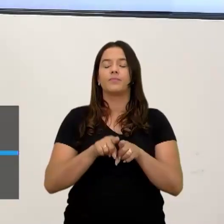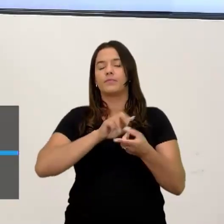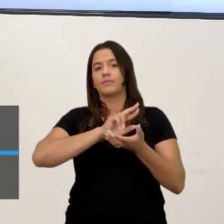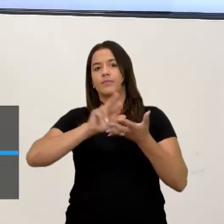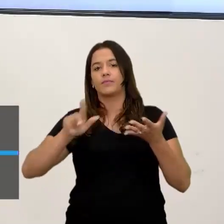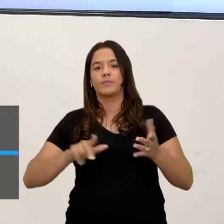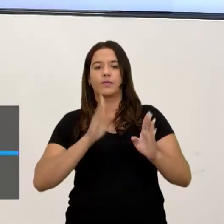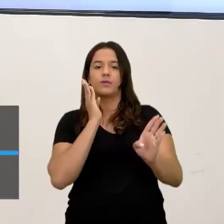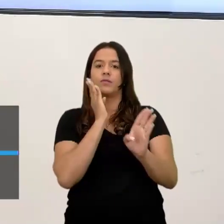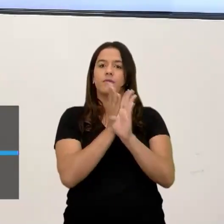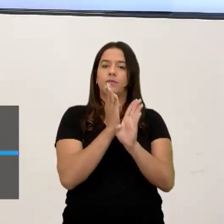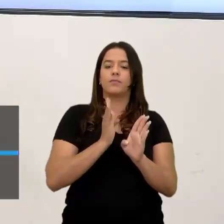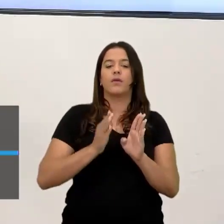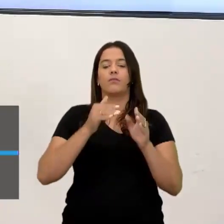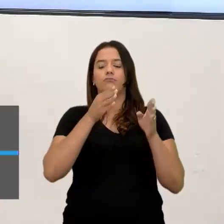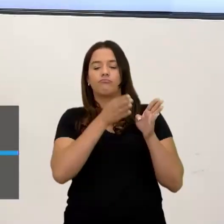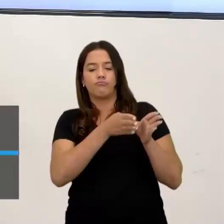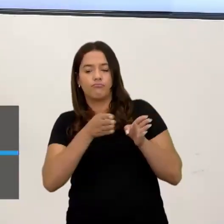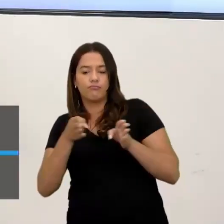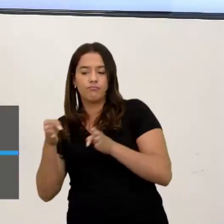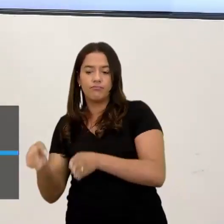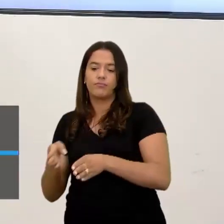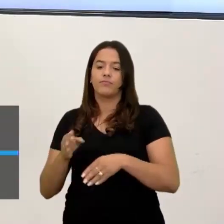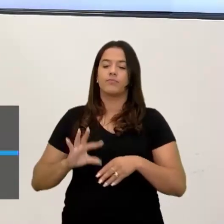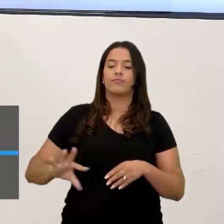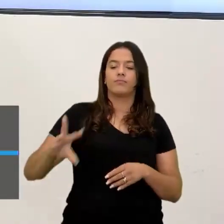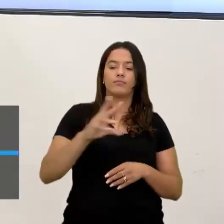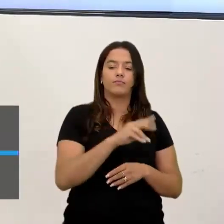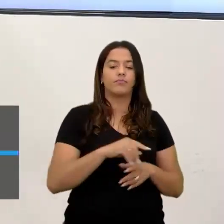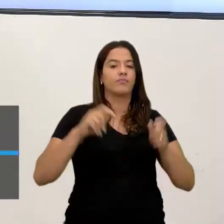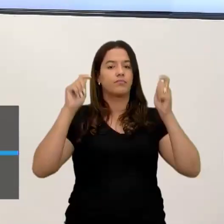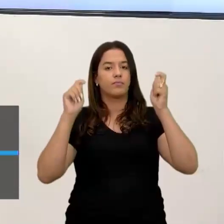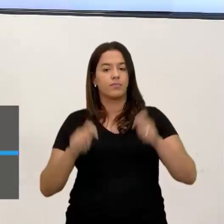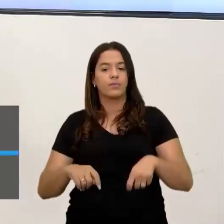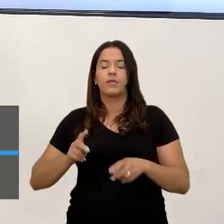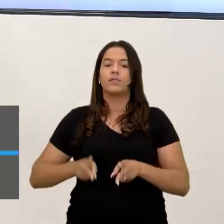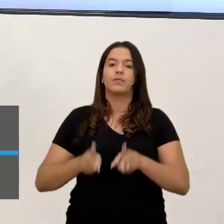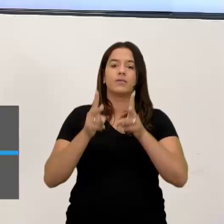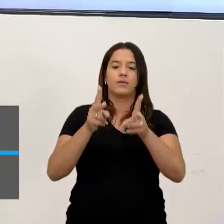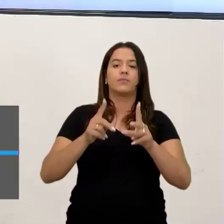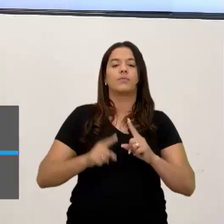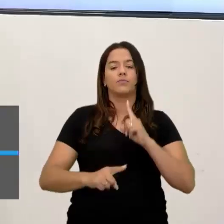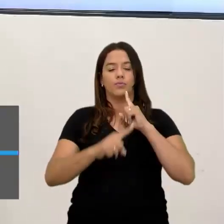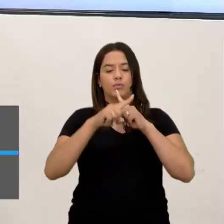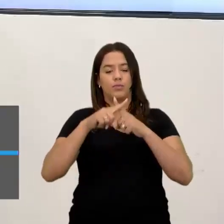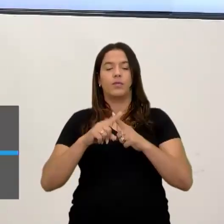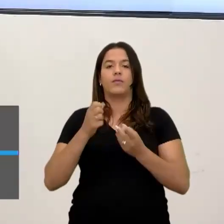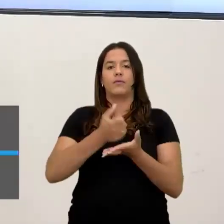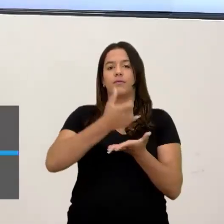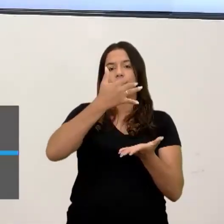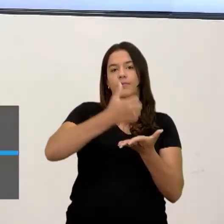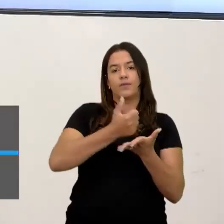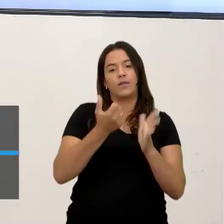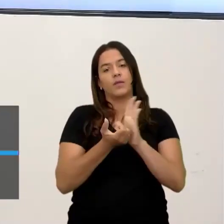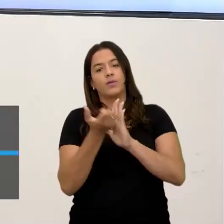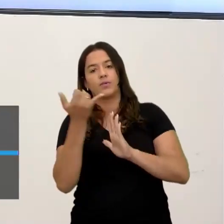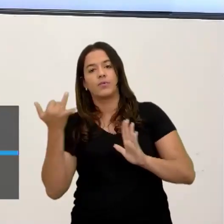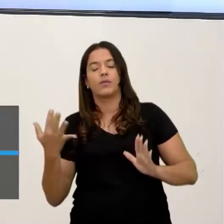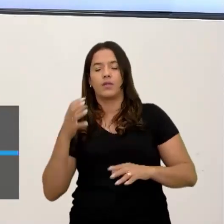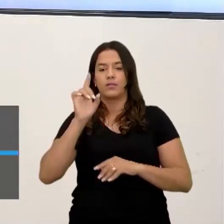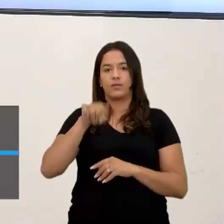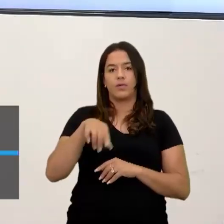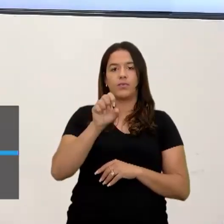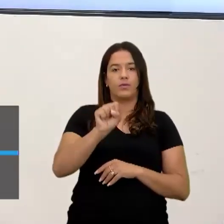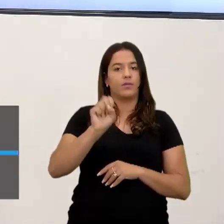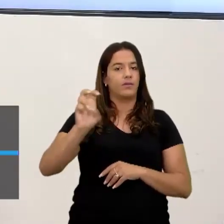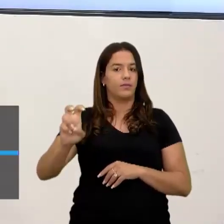a gente descobre um padrão, né? Neste caso aqui, o nosso padrão é sempre multiplicar o saco de farinha pela quantidade que é